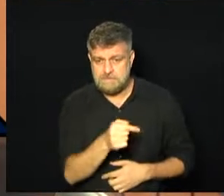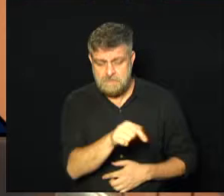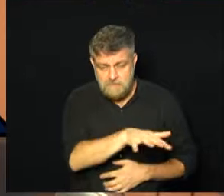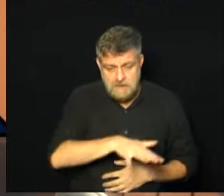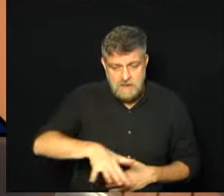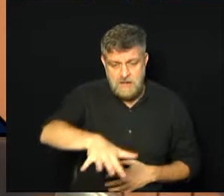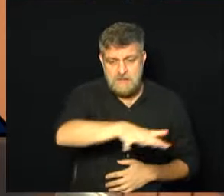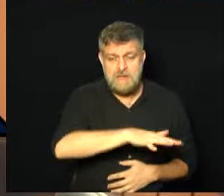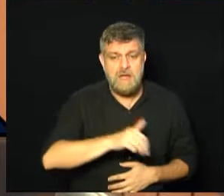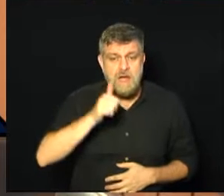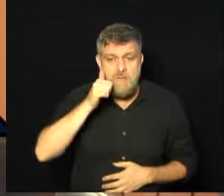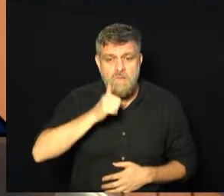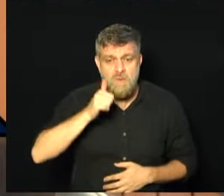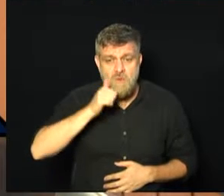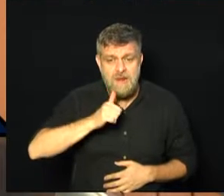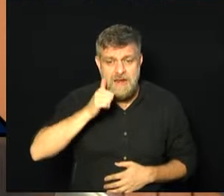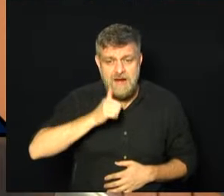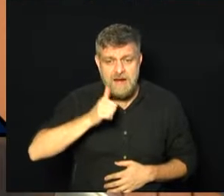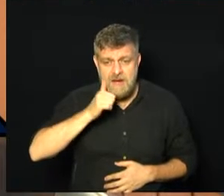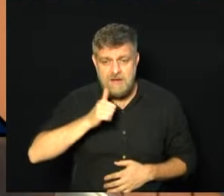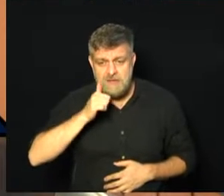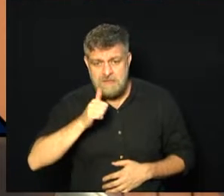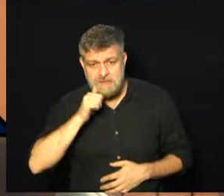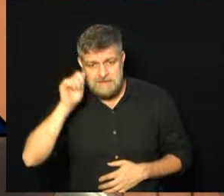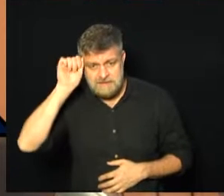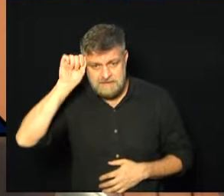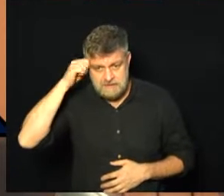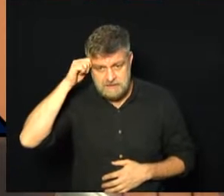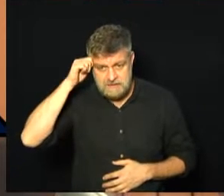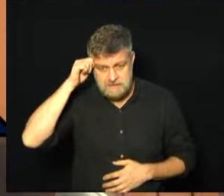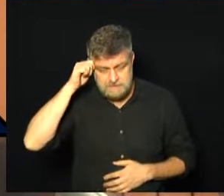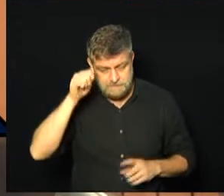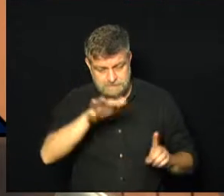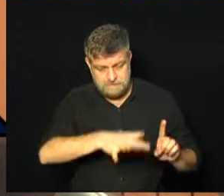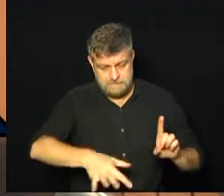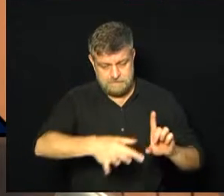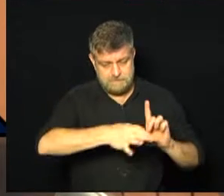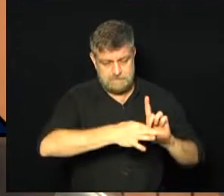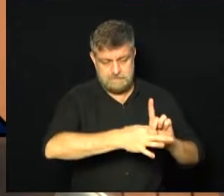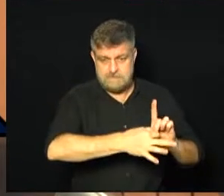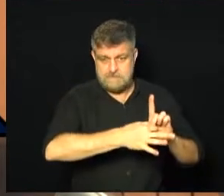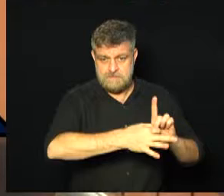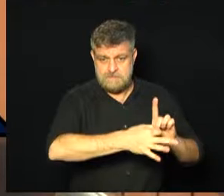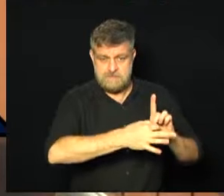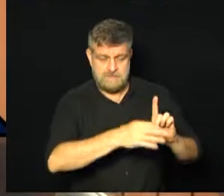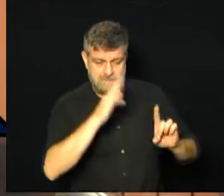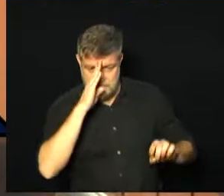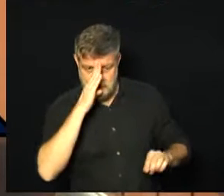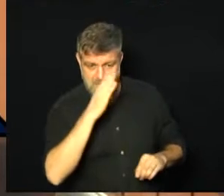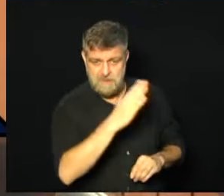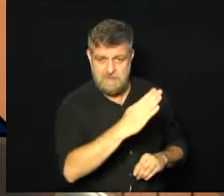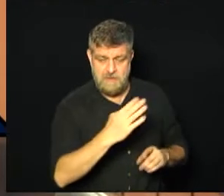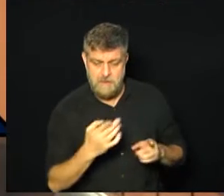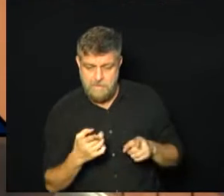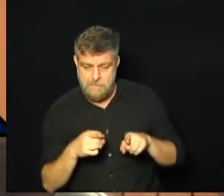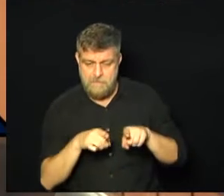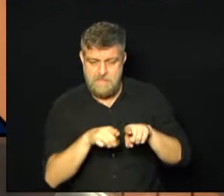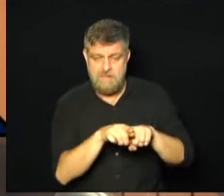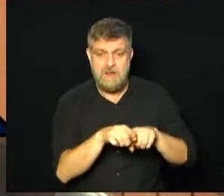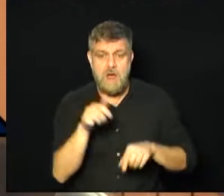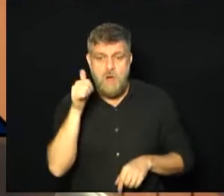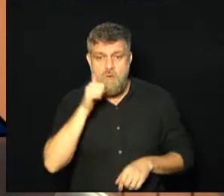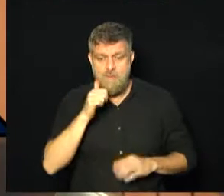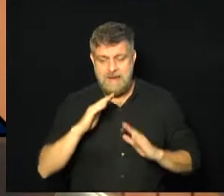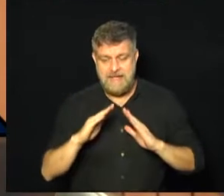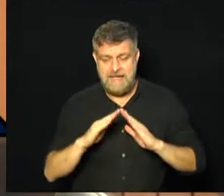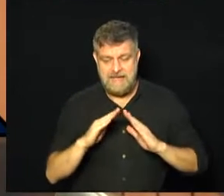das mulheres, também junto às mulheres negras, também, principalmente, um trabalho de parceria com as trabalhadoras domésticas